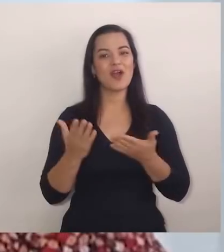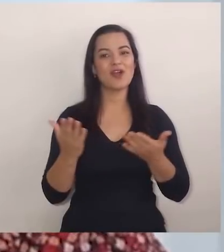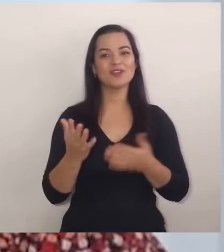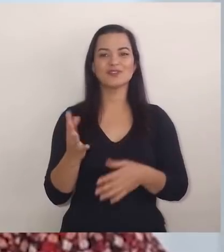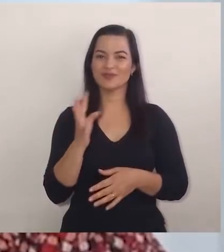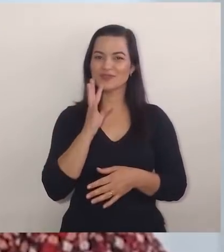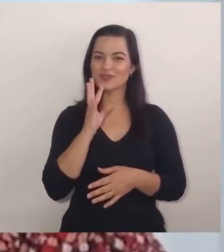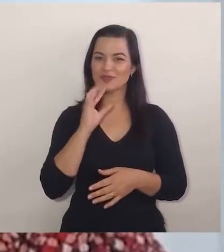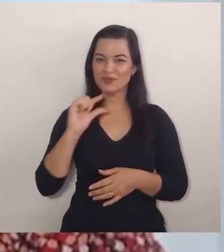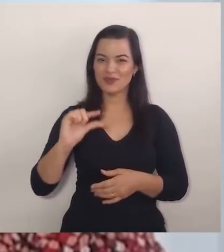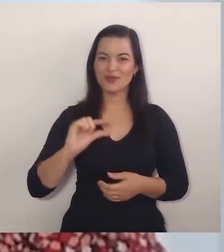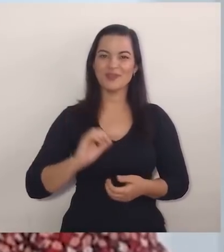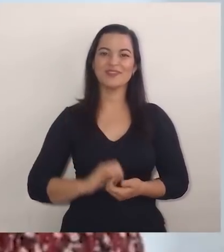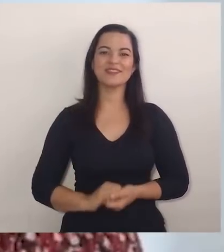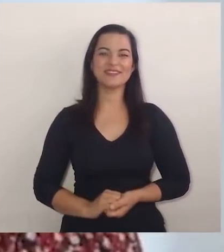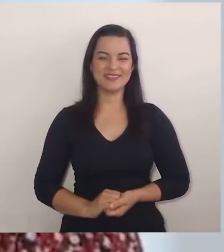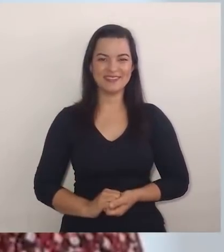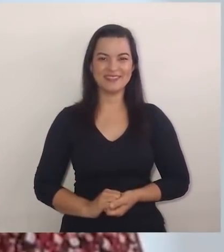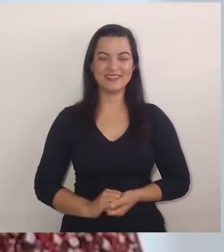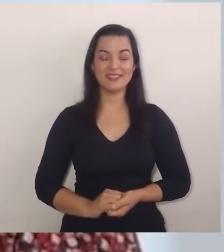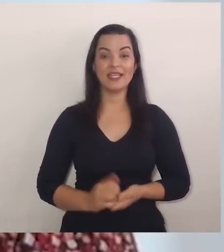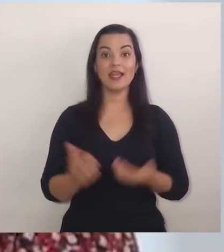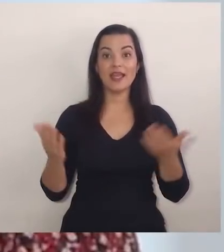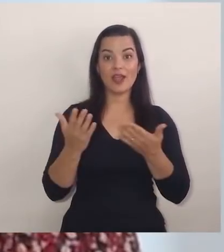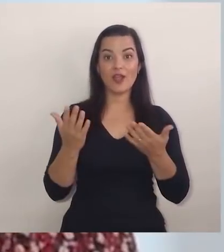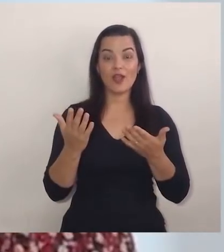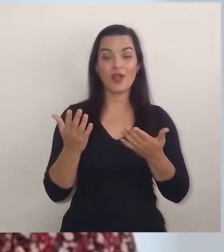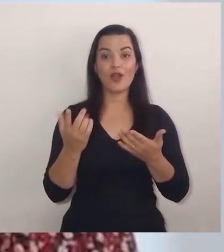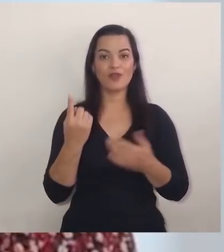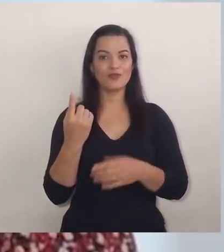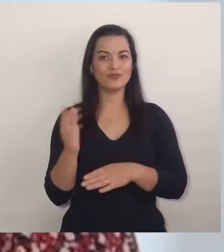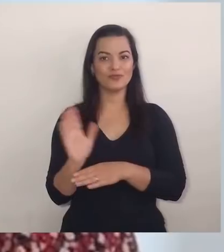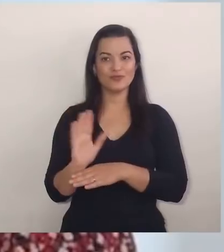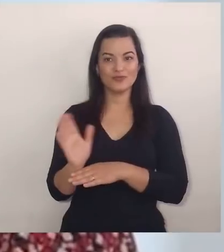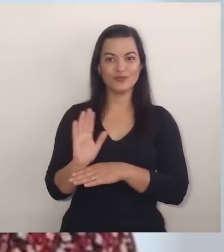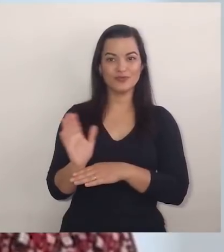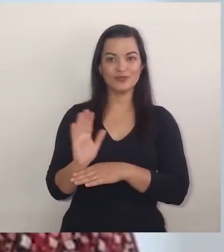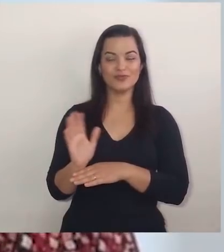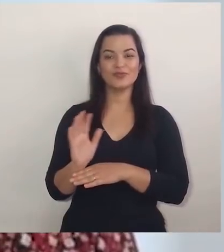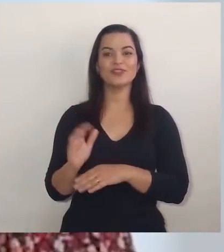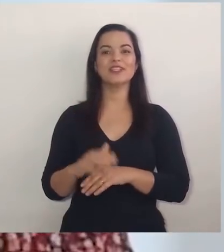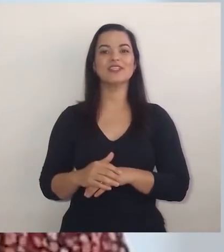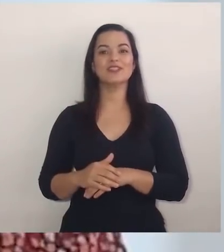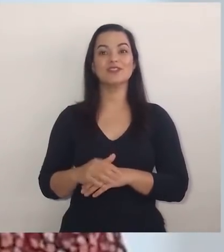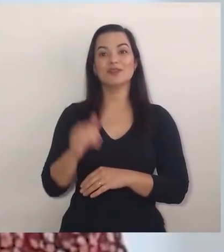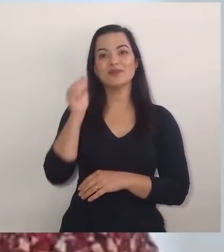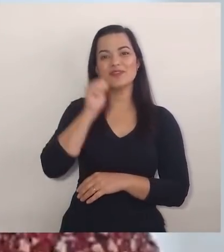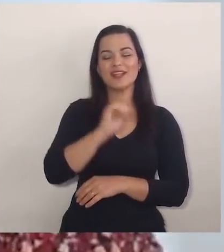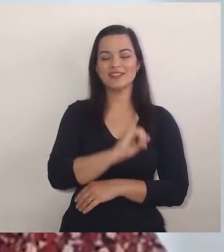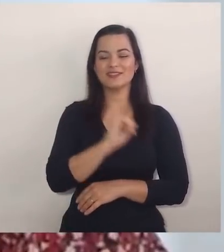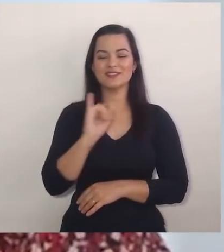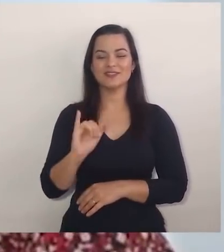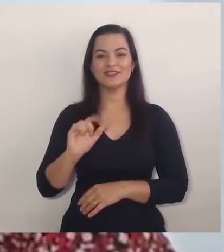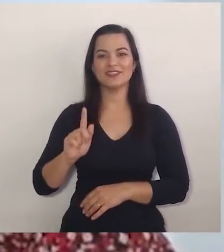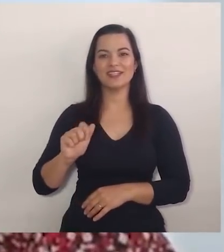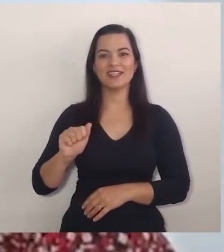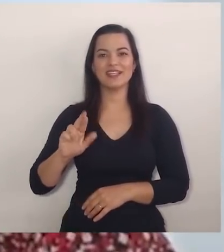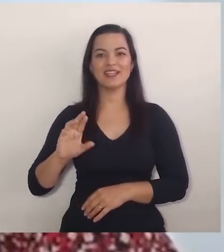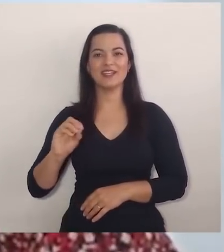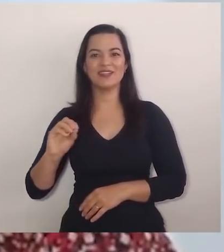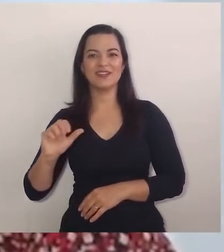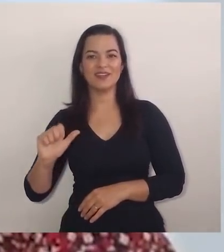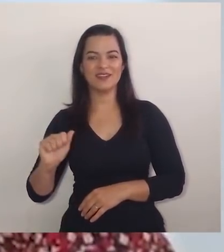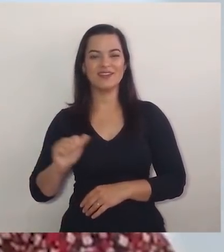ver um pouquinho sobre isso. Vocês vão ver agora um vídeo gravado pela instrutora Garoa do Capoeira